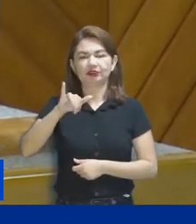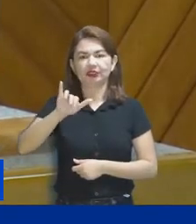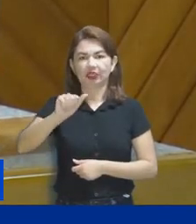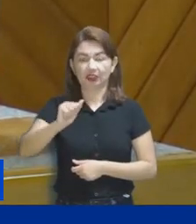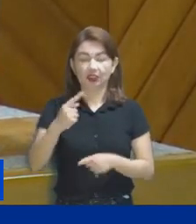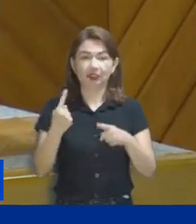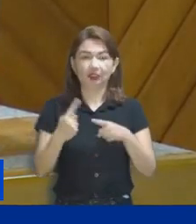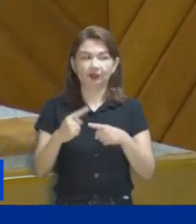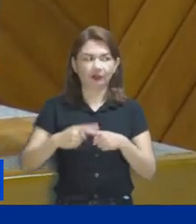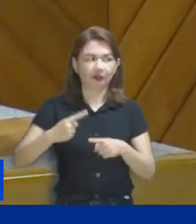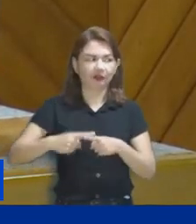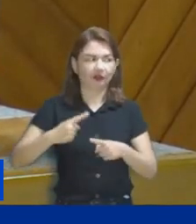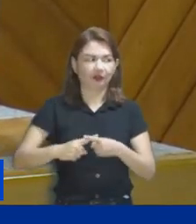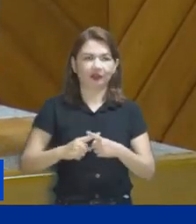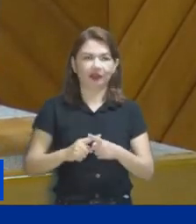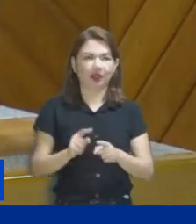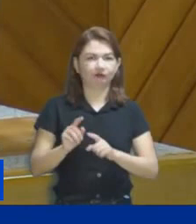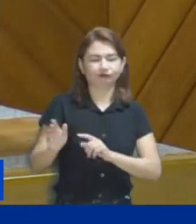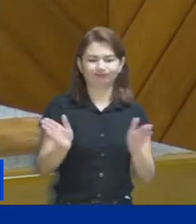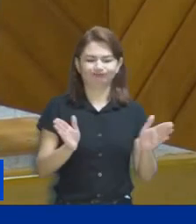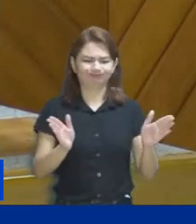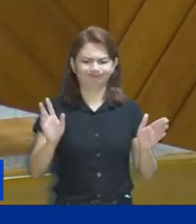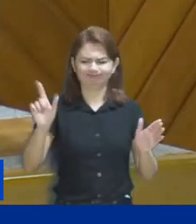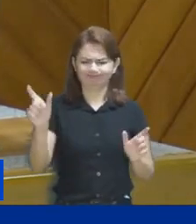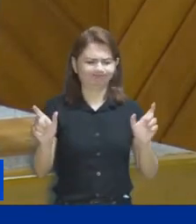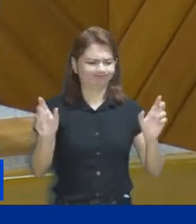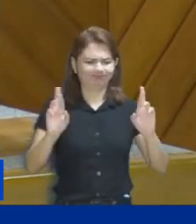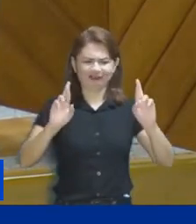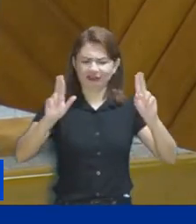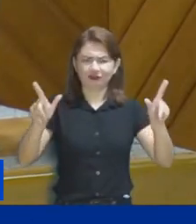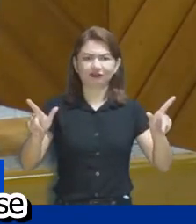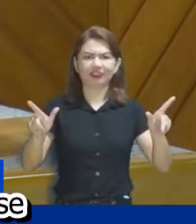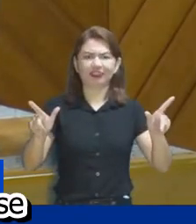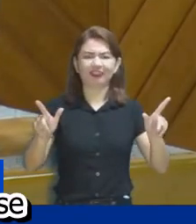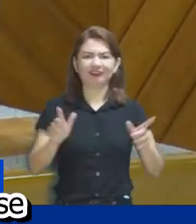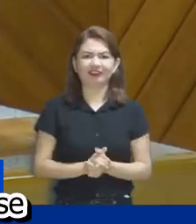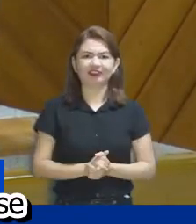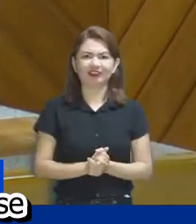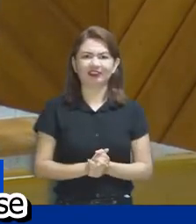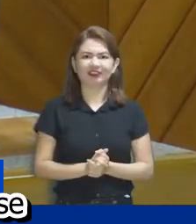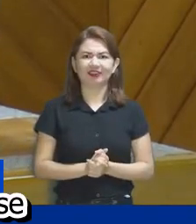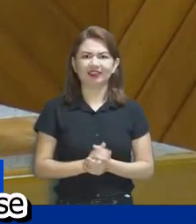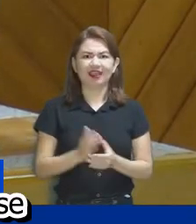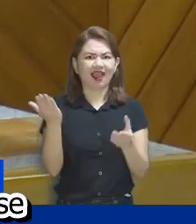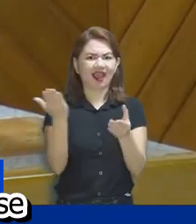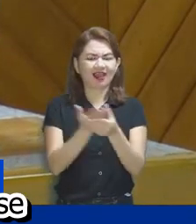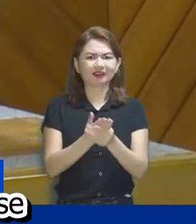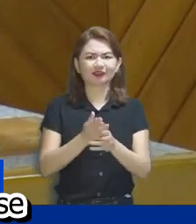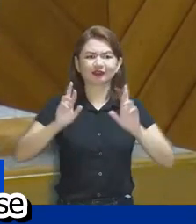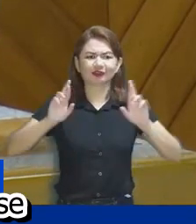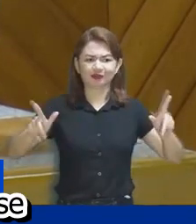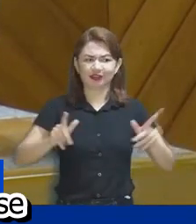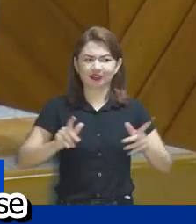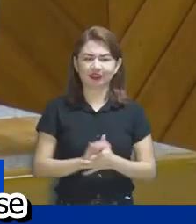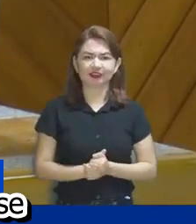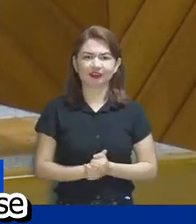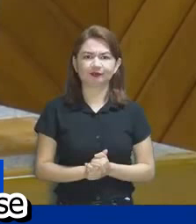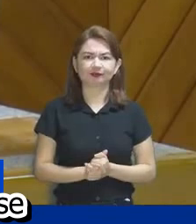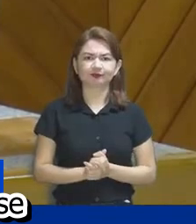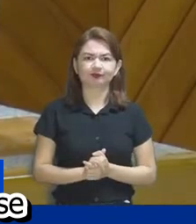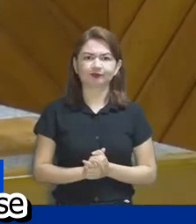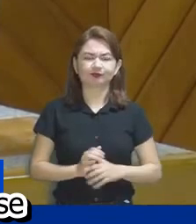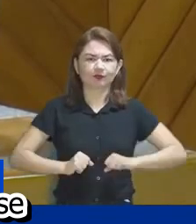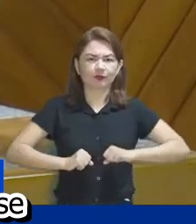essas ações são bem distintas. Na AGE, uma vez configurado o abuso de poder, impõe-se a